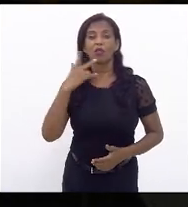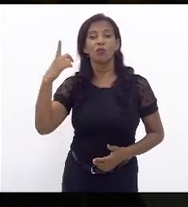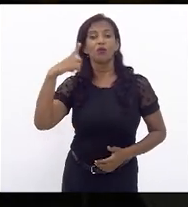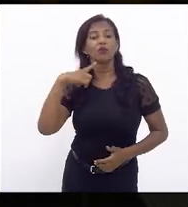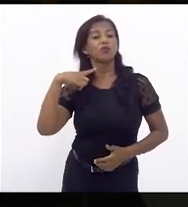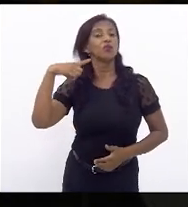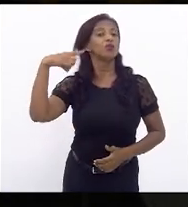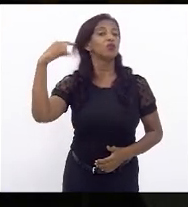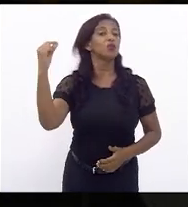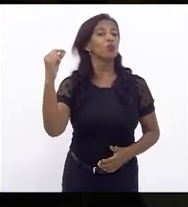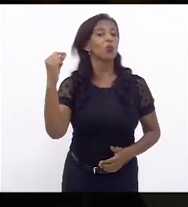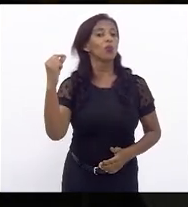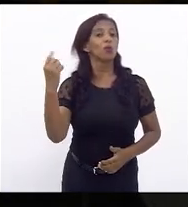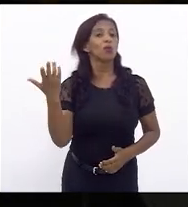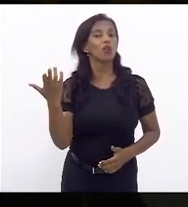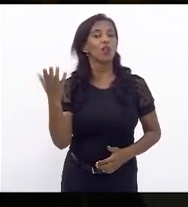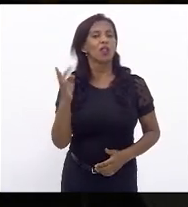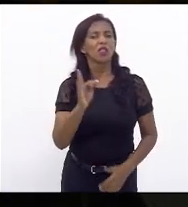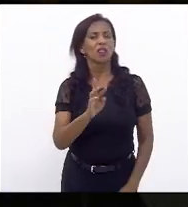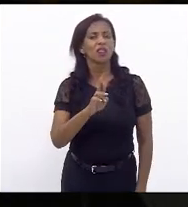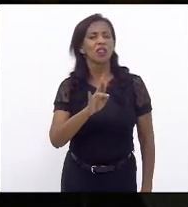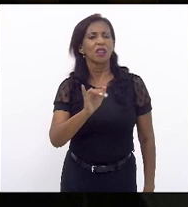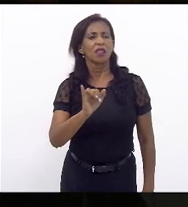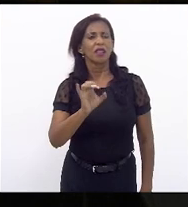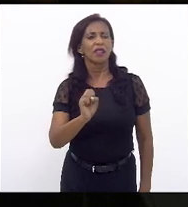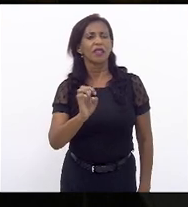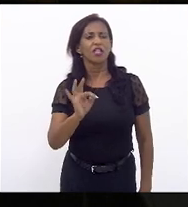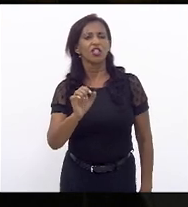indicado do senhor Tristão.